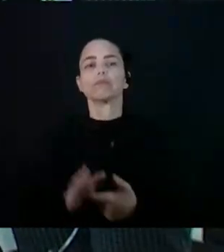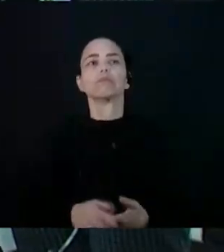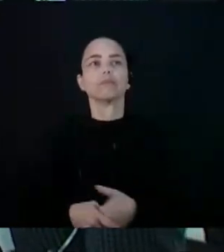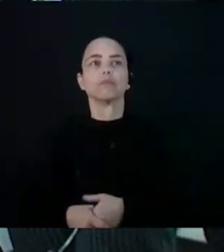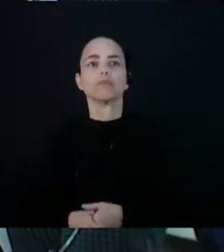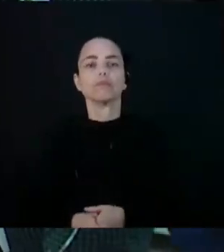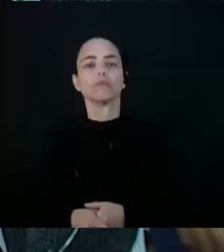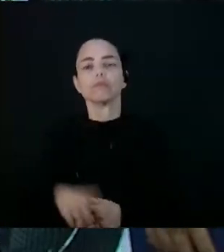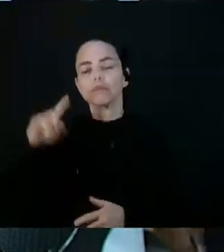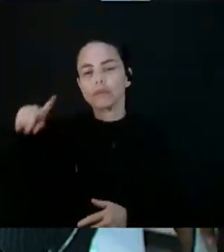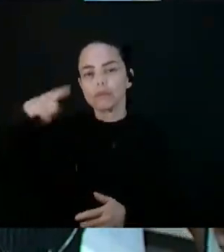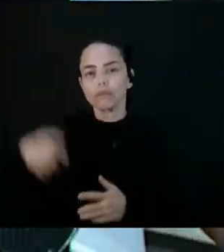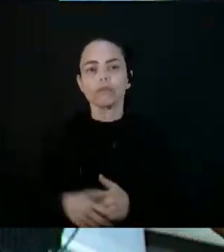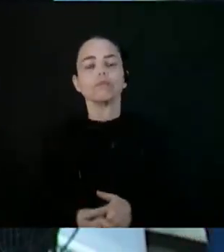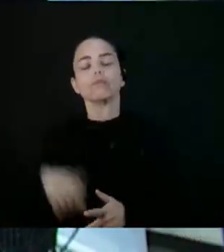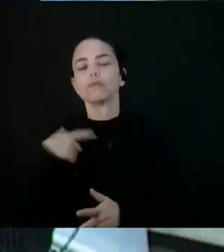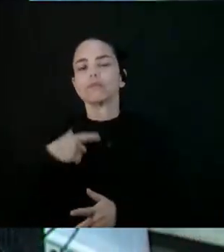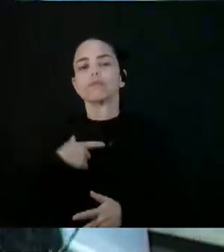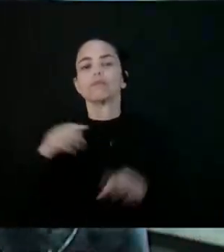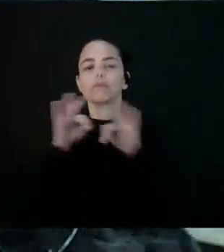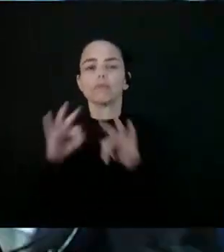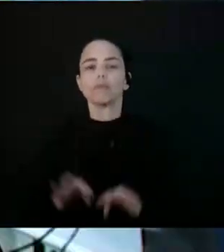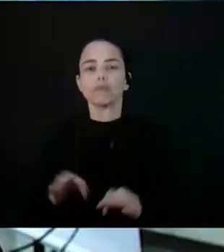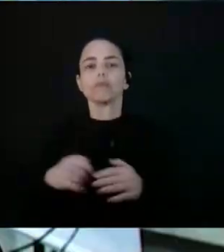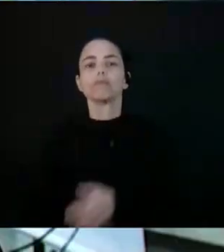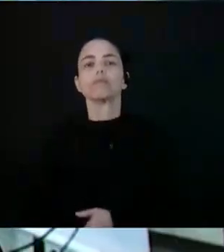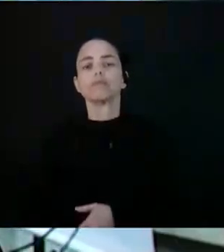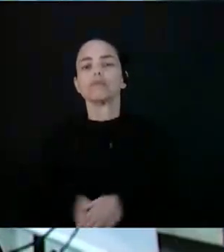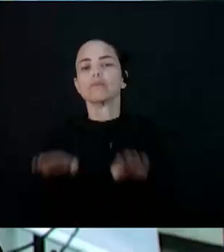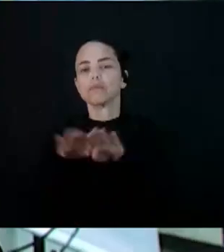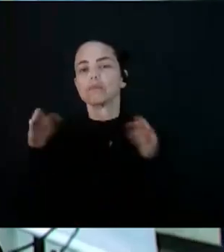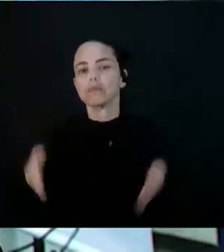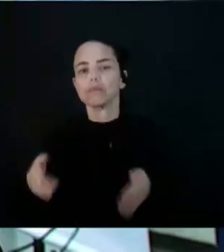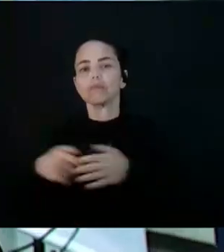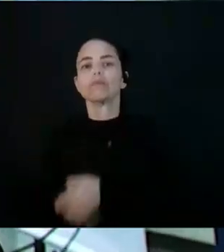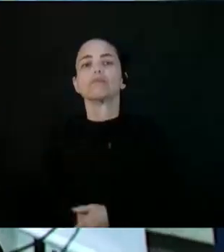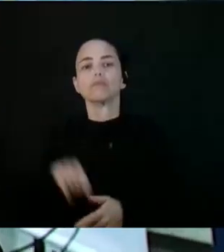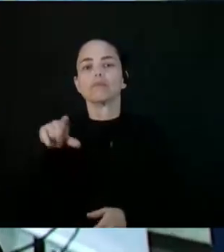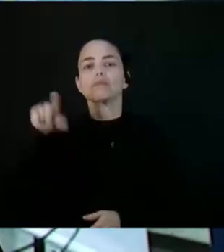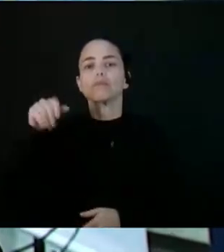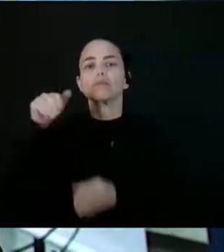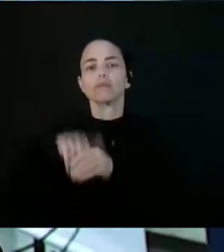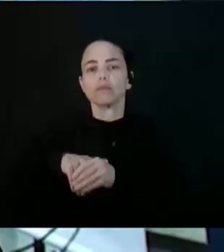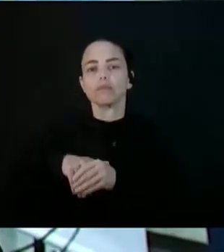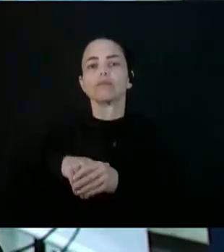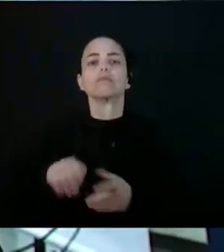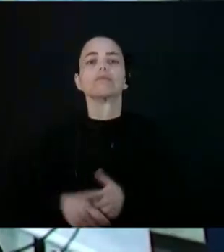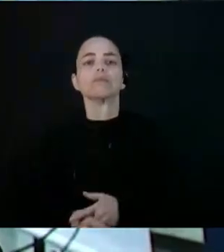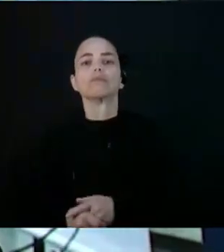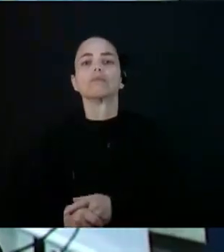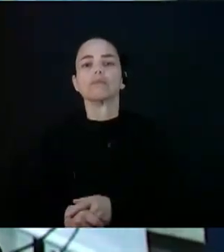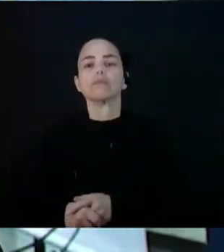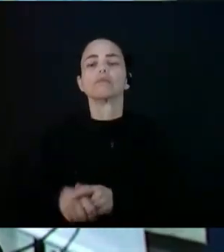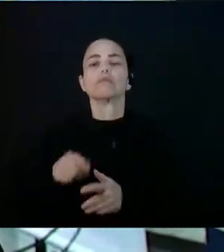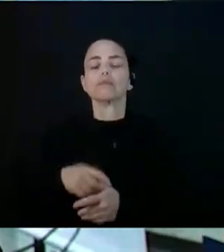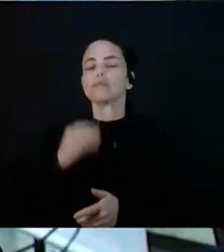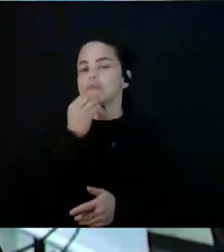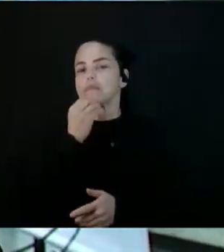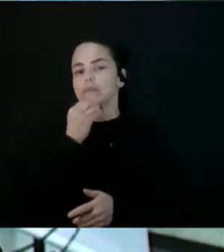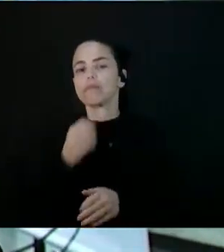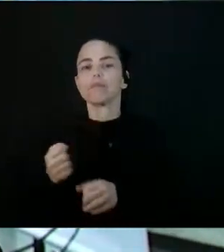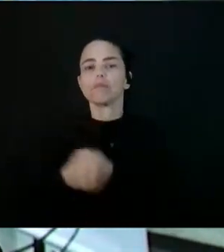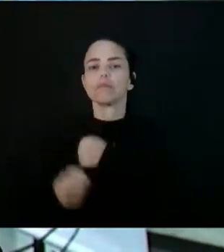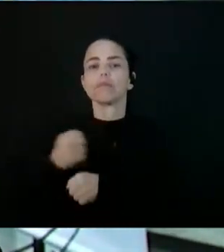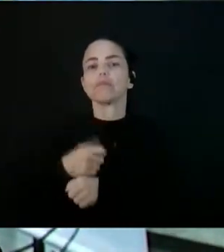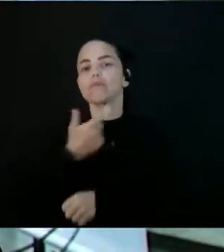depois, eu fiquei muito feliz que a nossa mesa foi votada. Foi uma oportunidade que ano passado eu não tive, mas